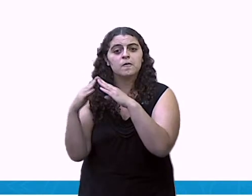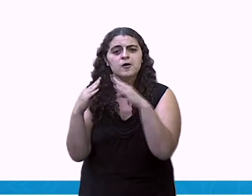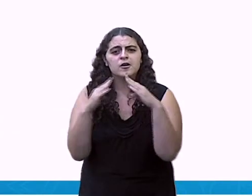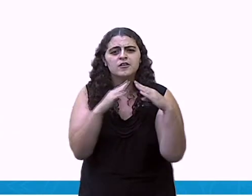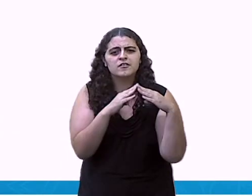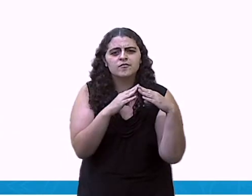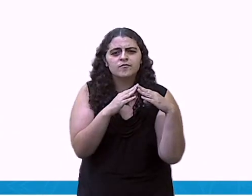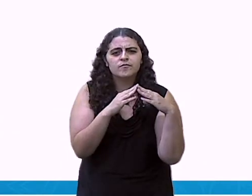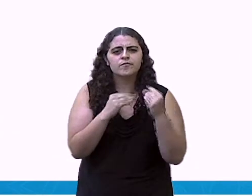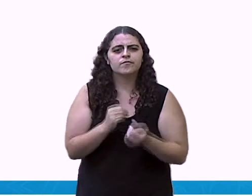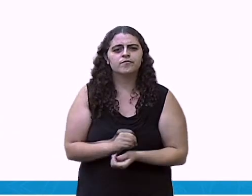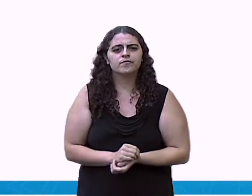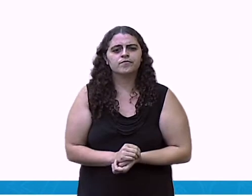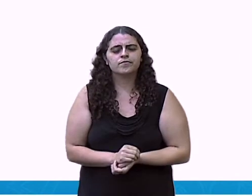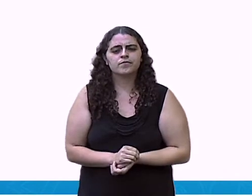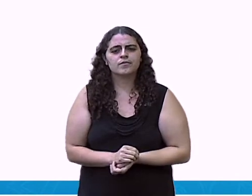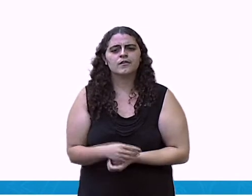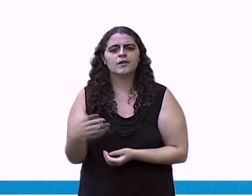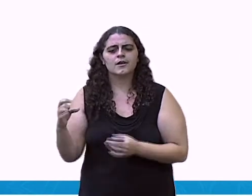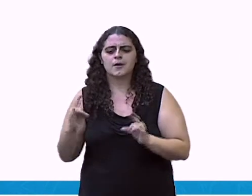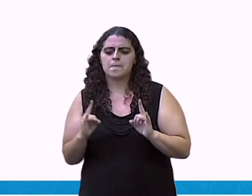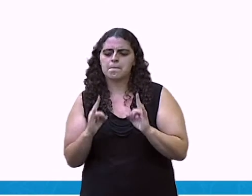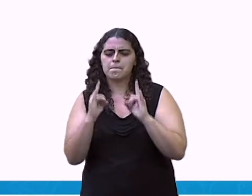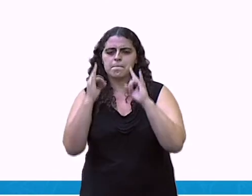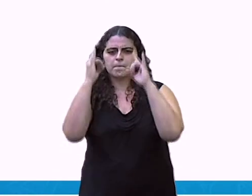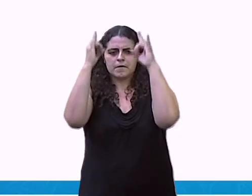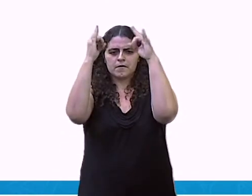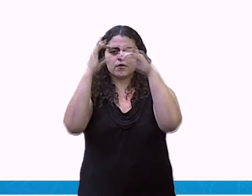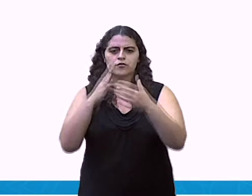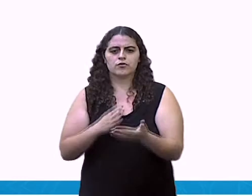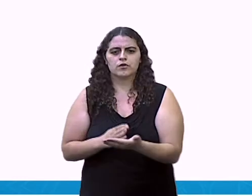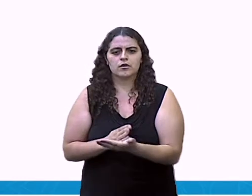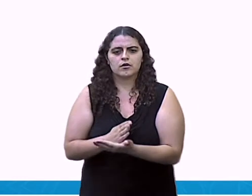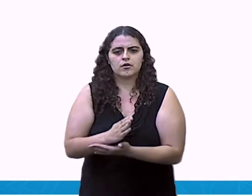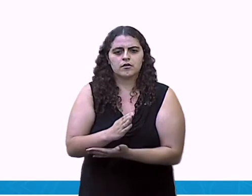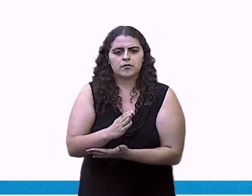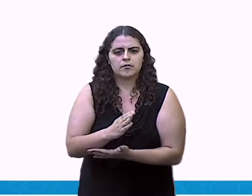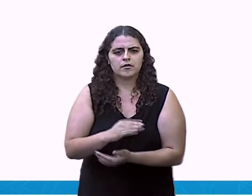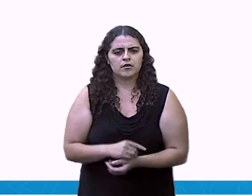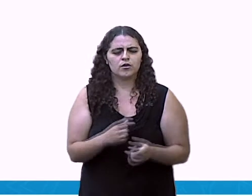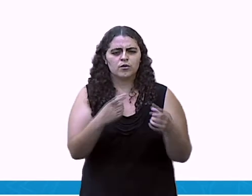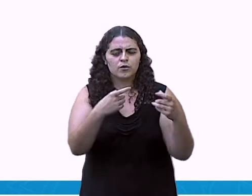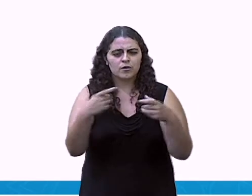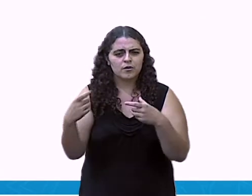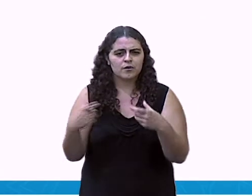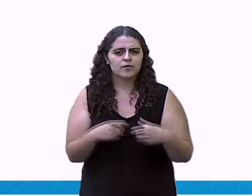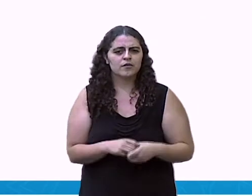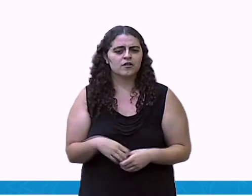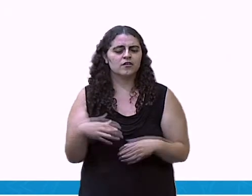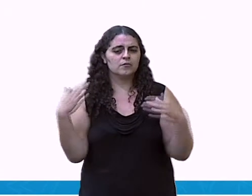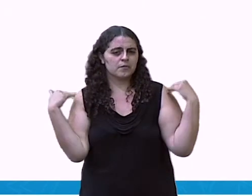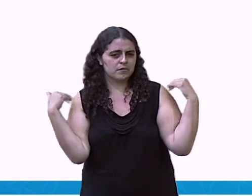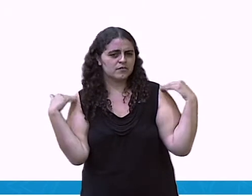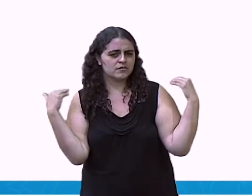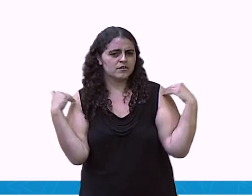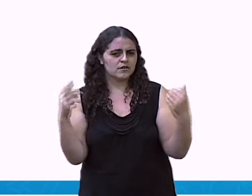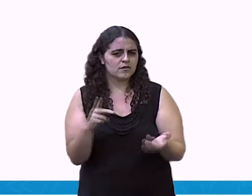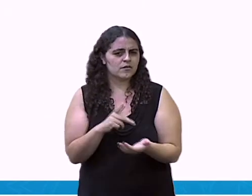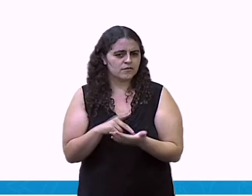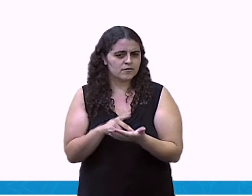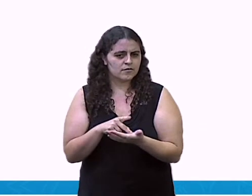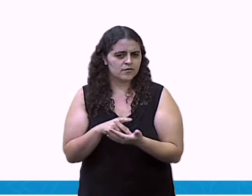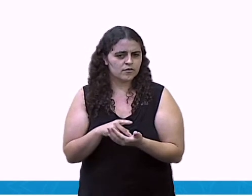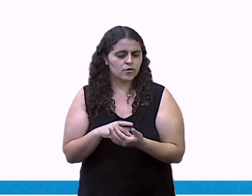interferência era o quê? Para o benefício do homem, né? Nós precisamos de moradia, lugares para morar, lugares para passear. Então o